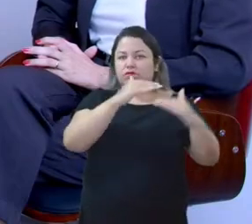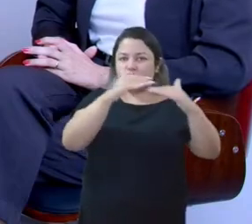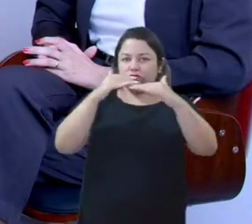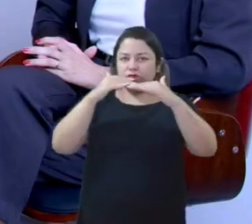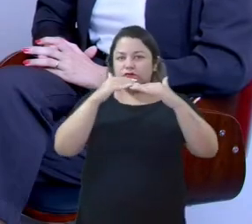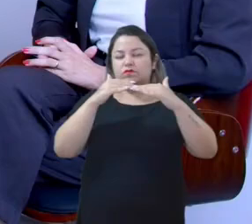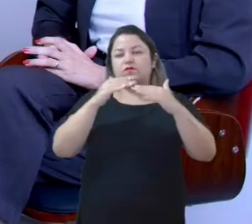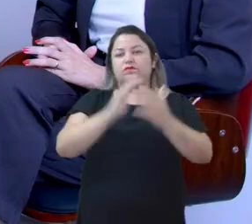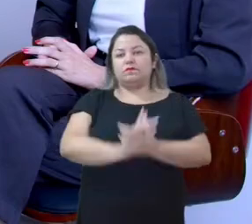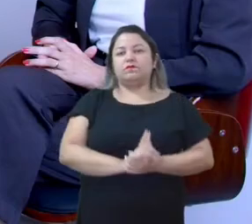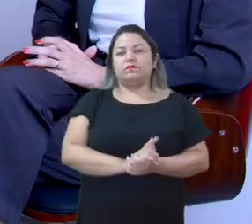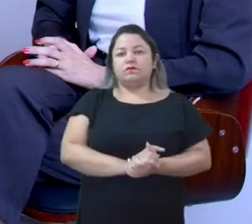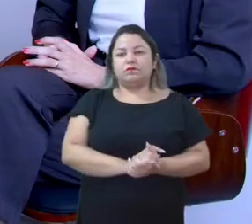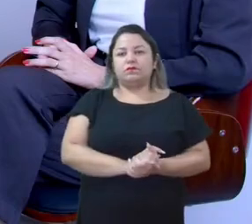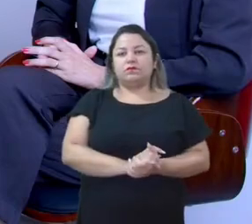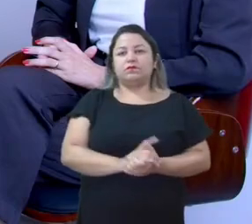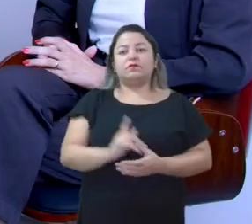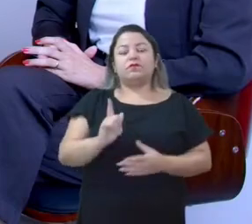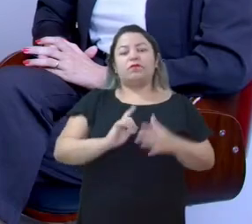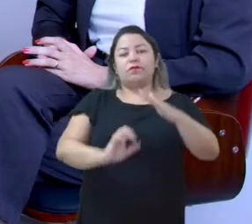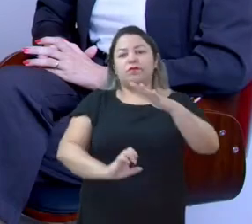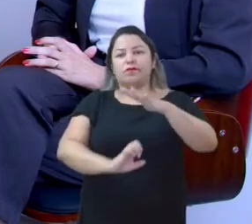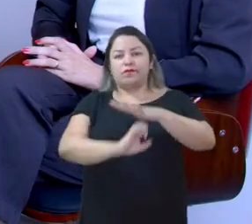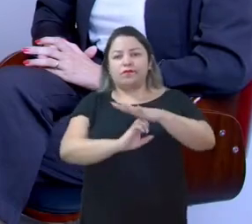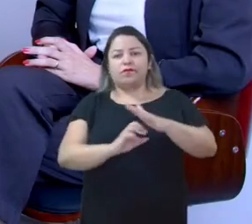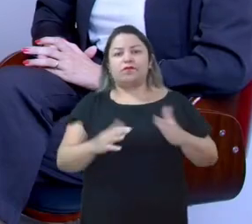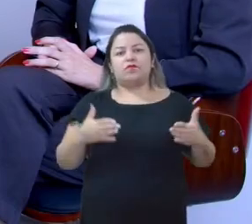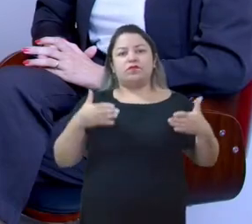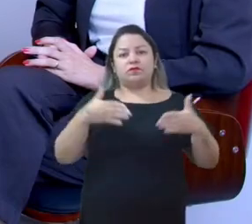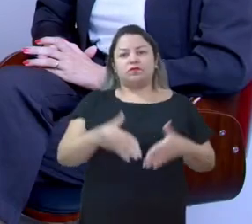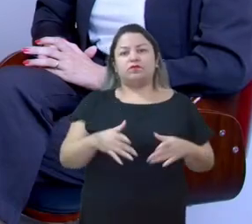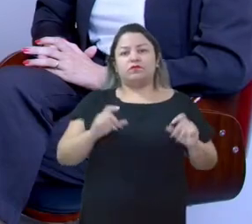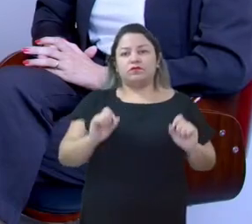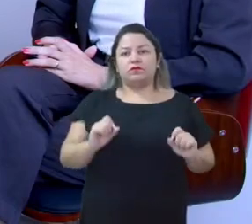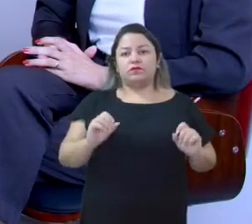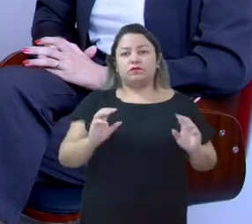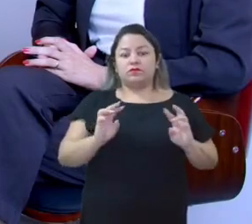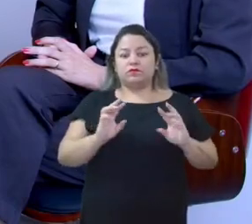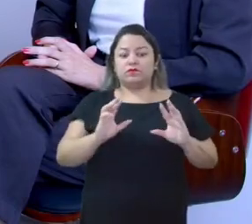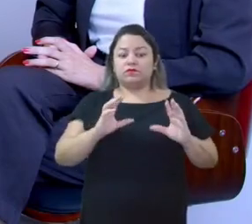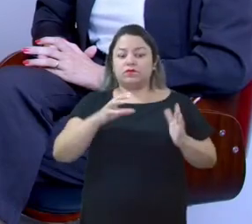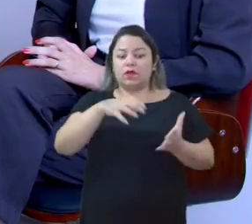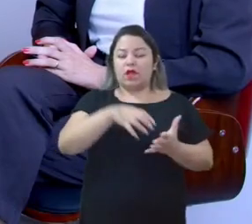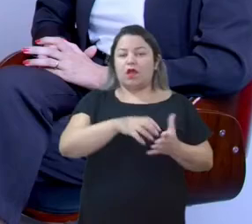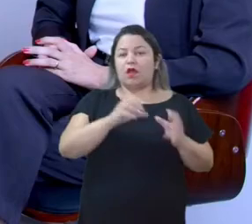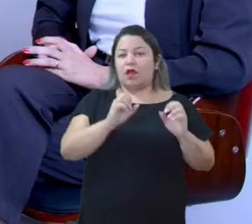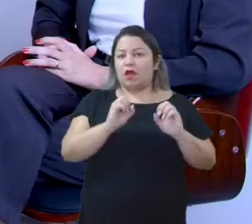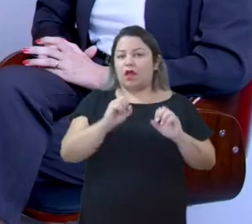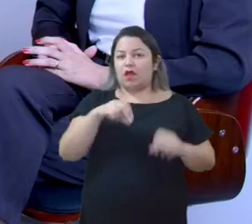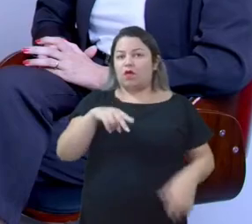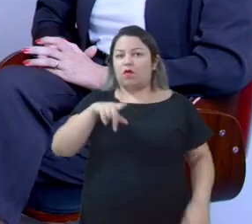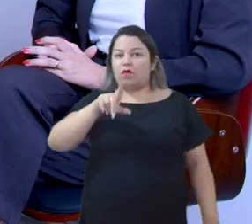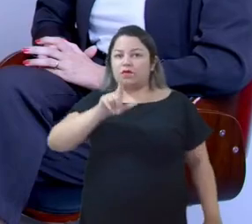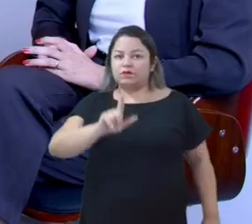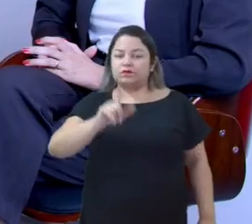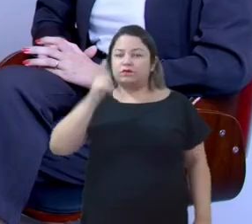competitividade. Tem várias empresas que participaram, junto com uma ONG internacional sobre redução de jornada de trabalho, coordenada pela